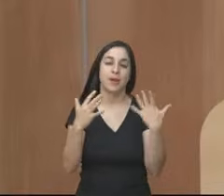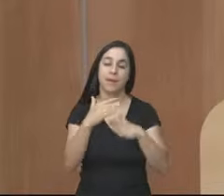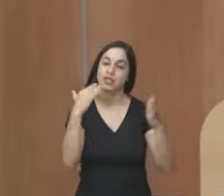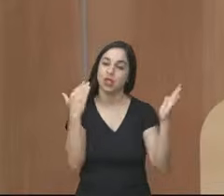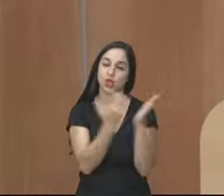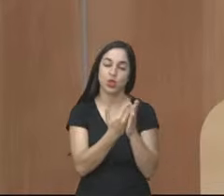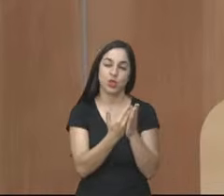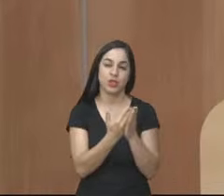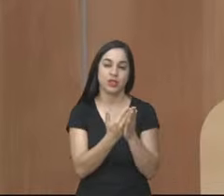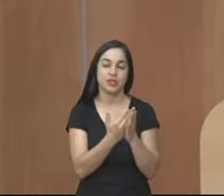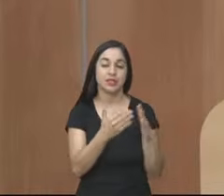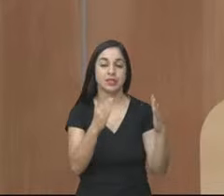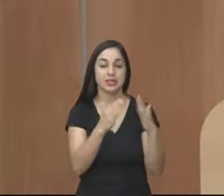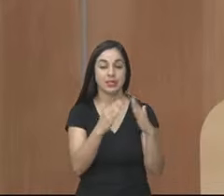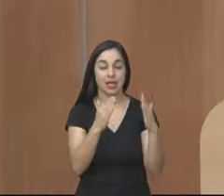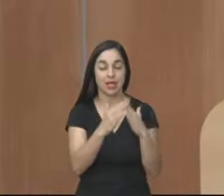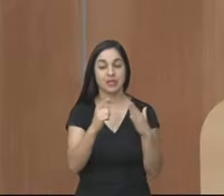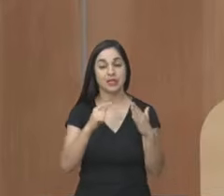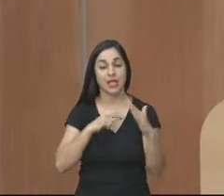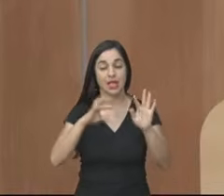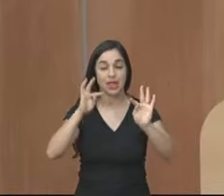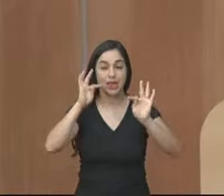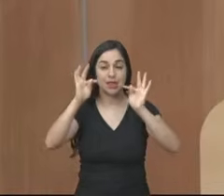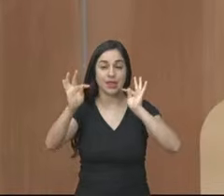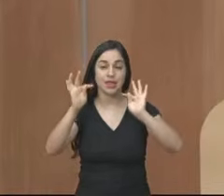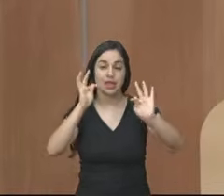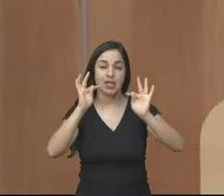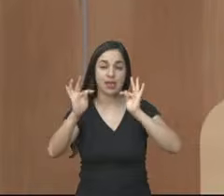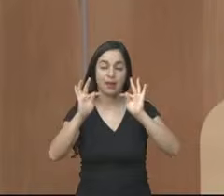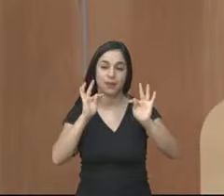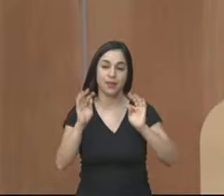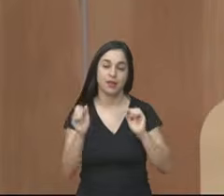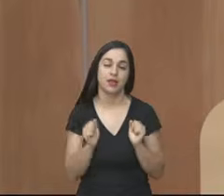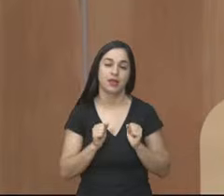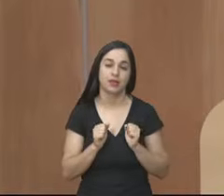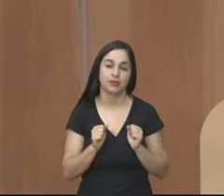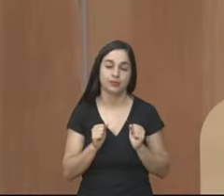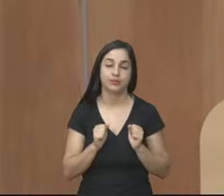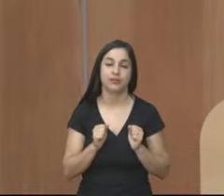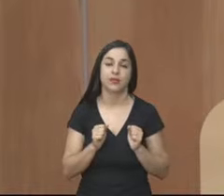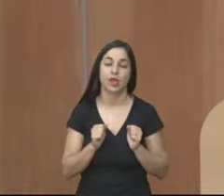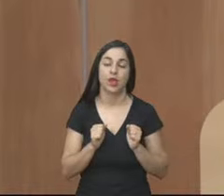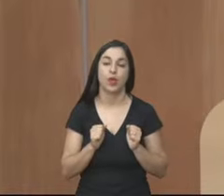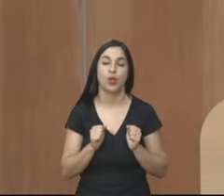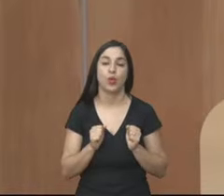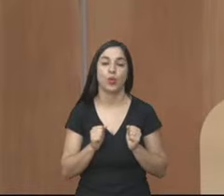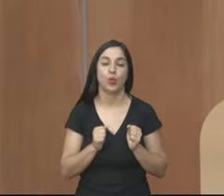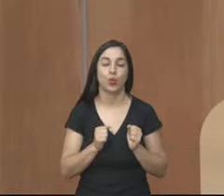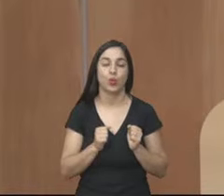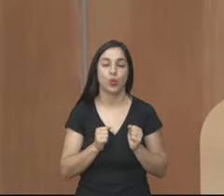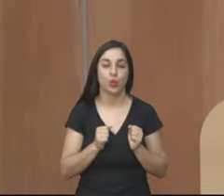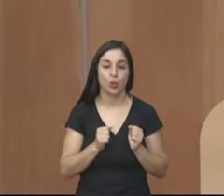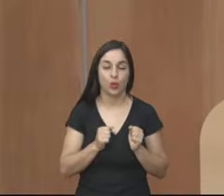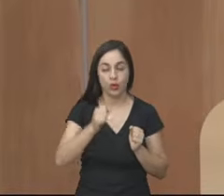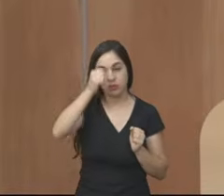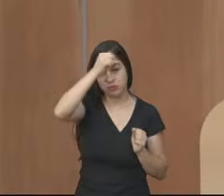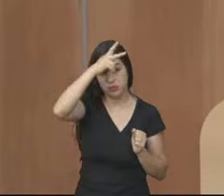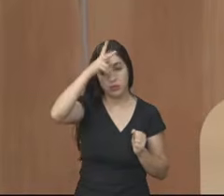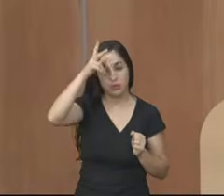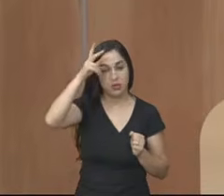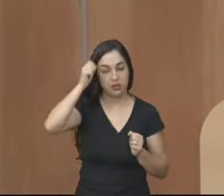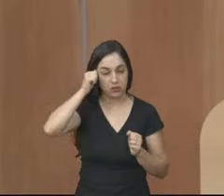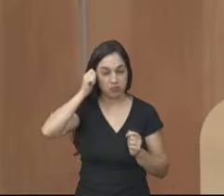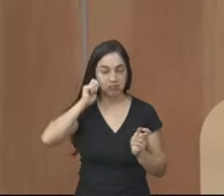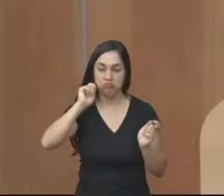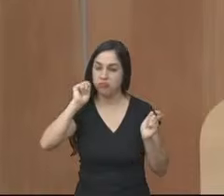casas terapêuticas que nós temos no município. O poder público, ele não tem braço suficiente